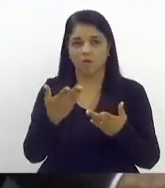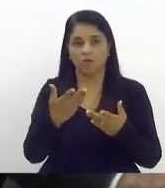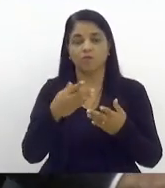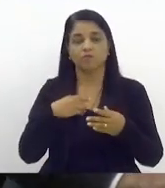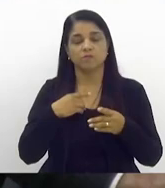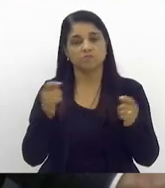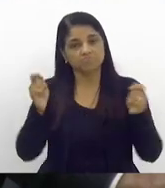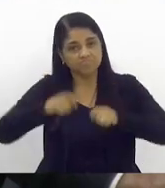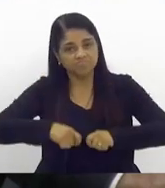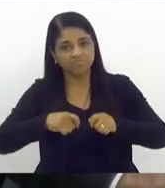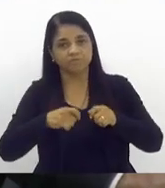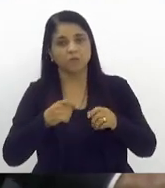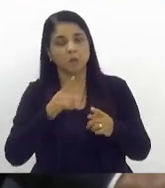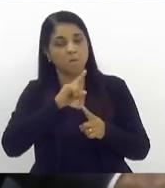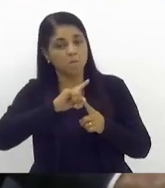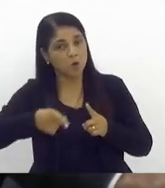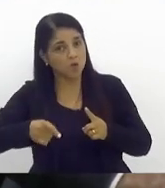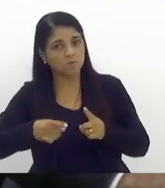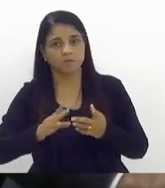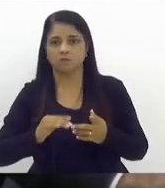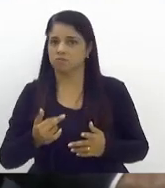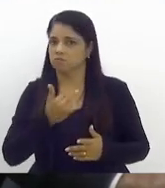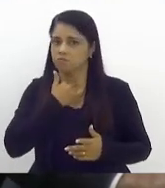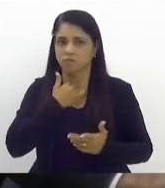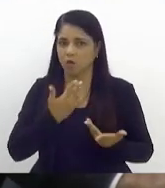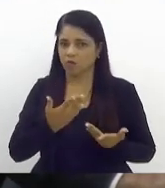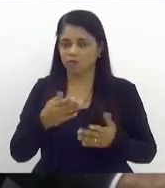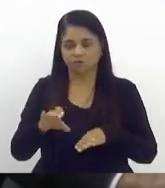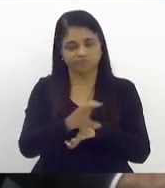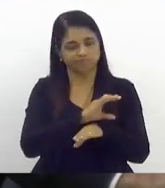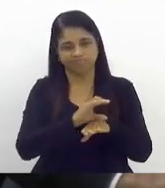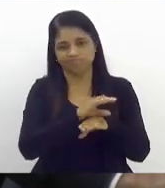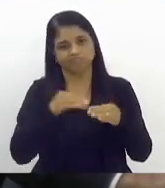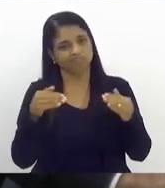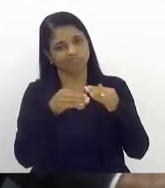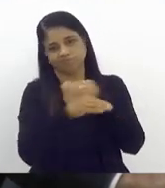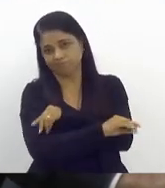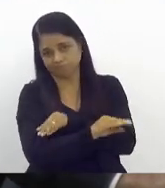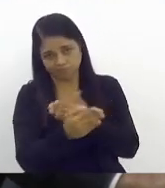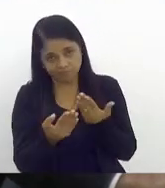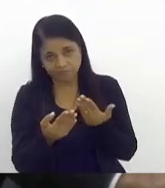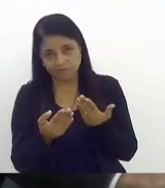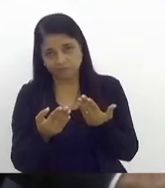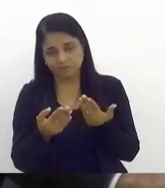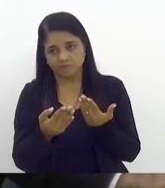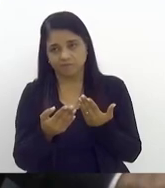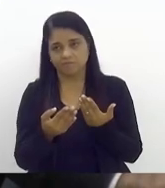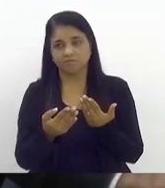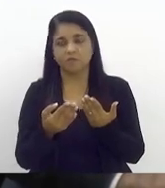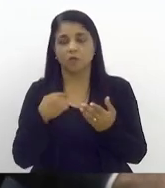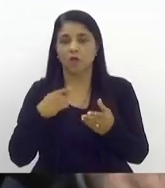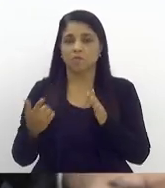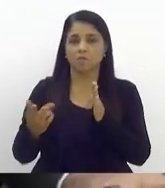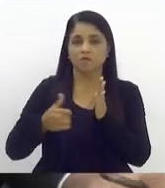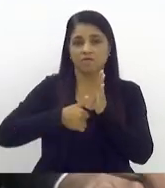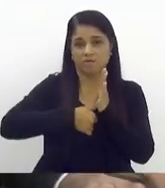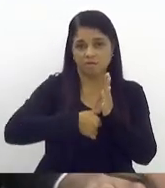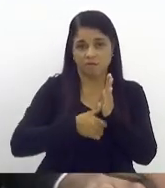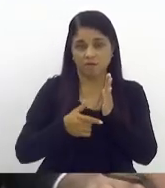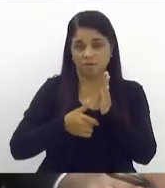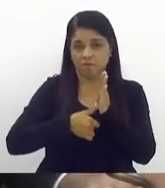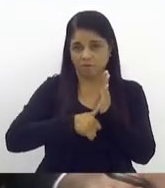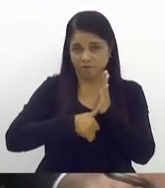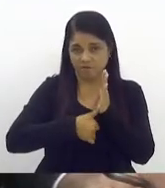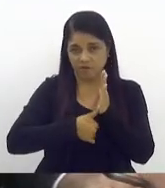de considerar esse tipo de proibição inconstitucional. Então, quero aqui me filiar